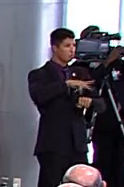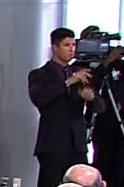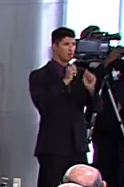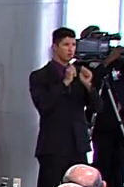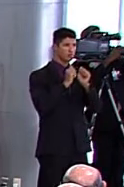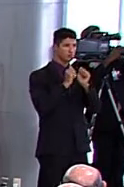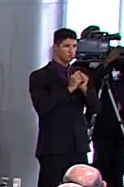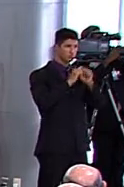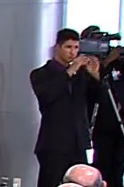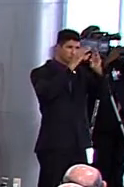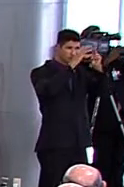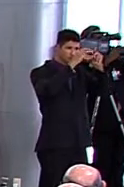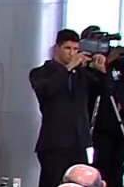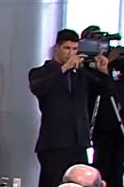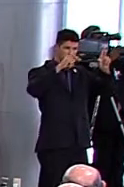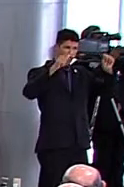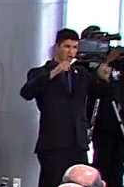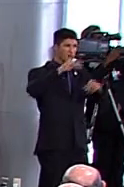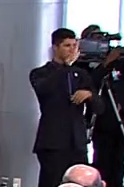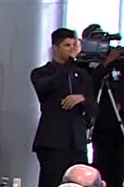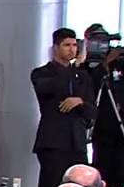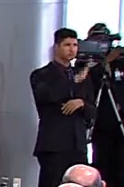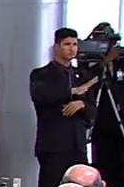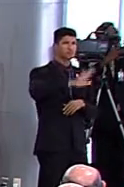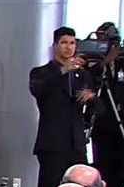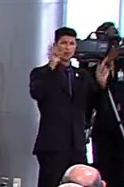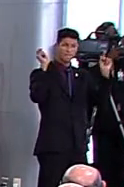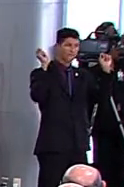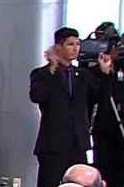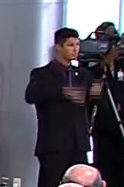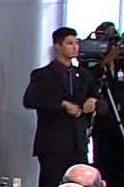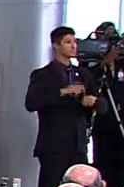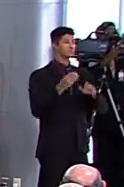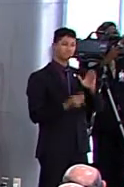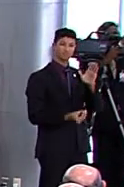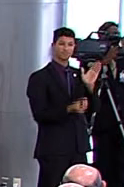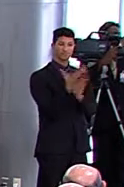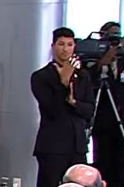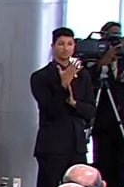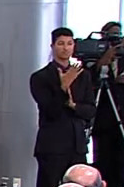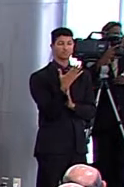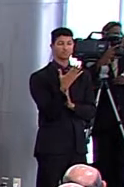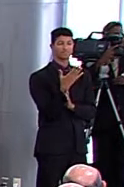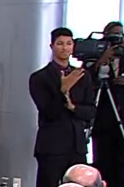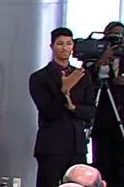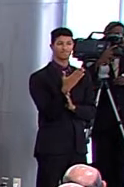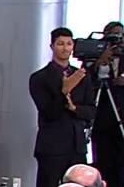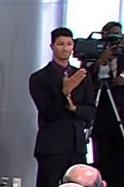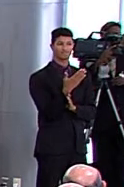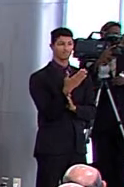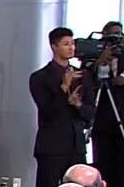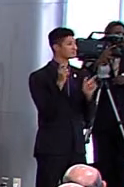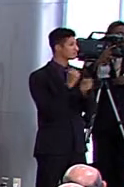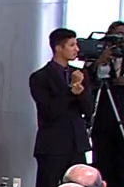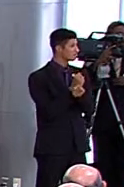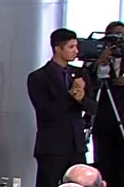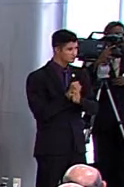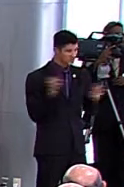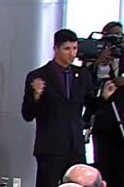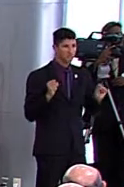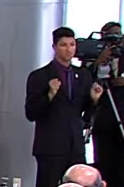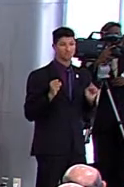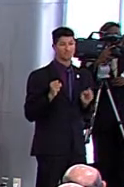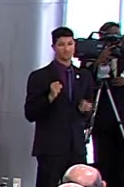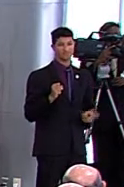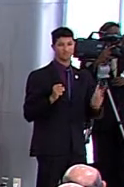tanta terra, um país com tanto potencial de produção, não é possível